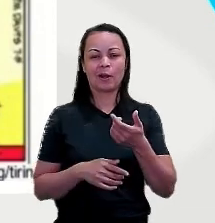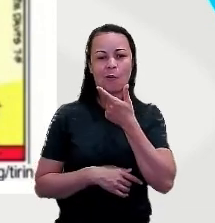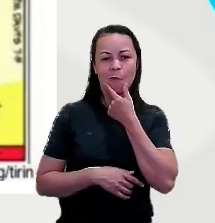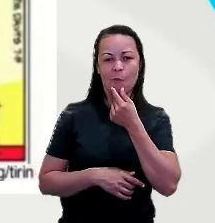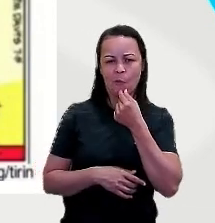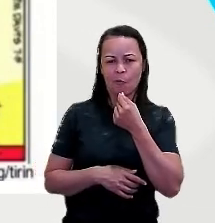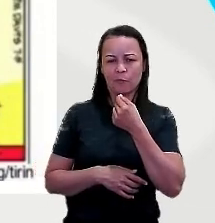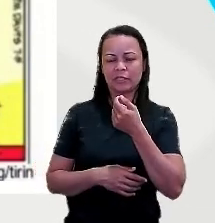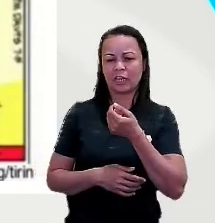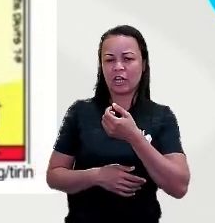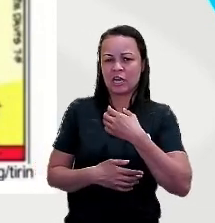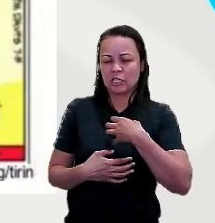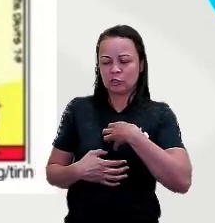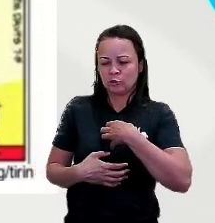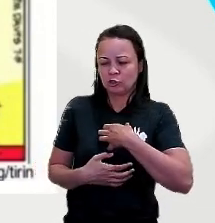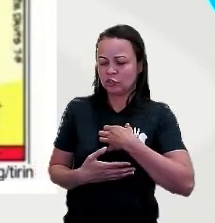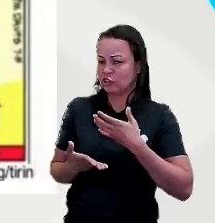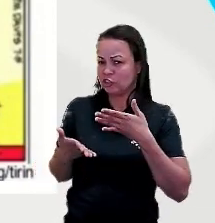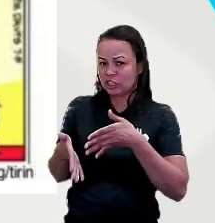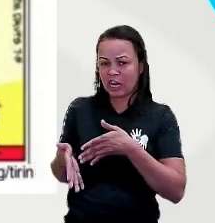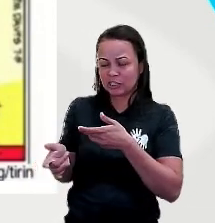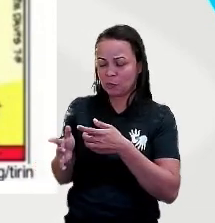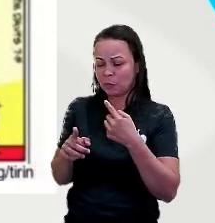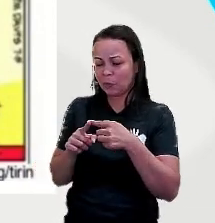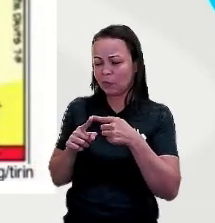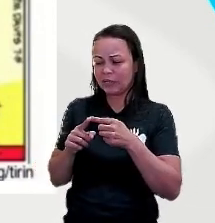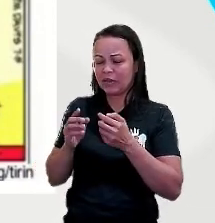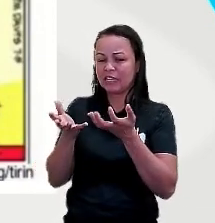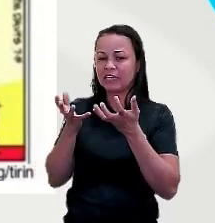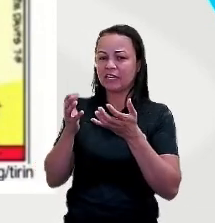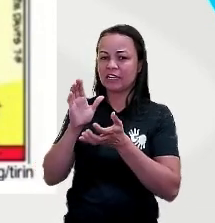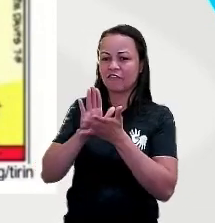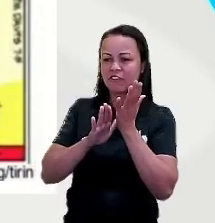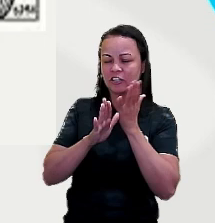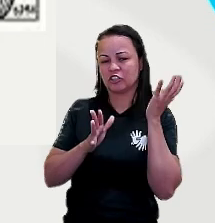muito chateado porque ele queria estar viajando o mundo e não estar em casa.